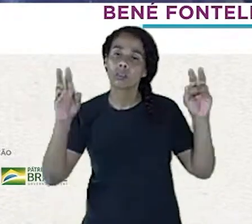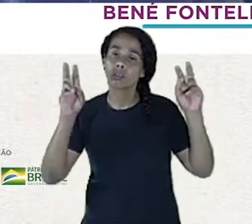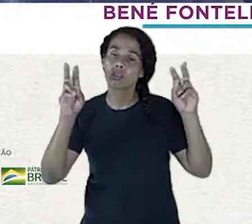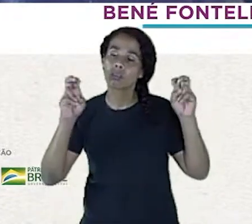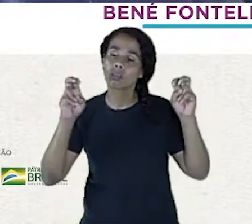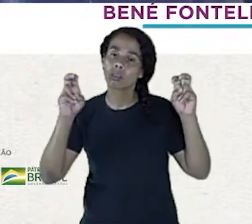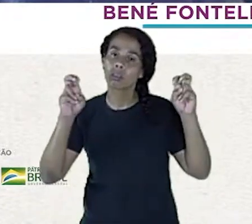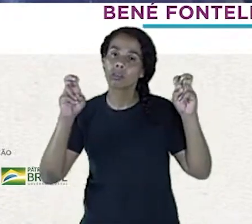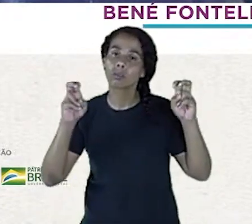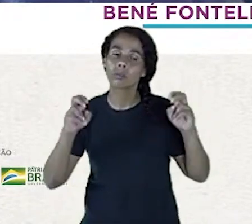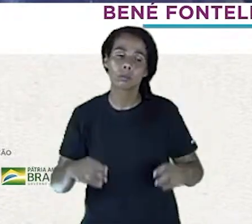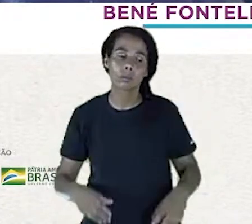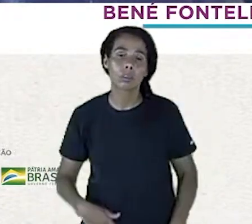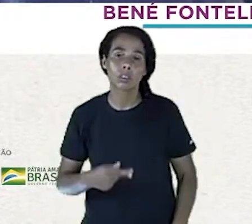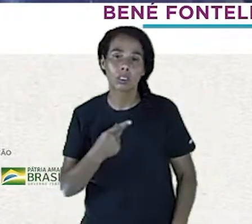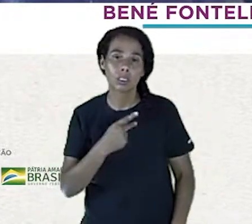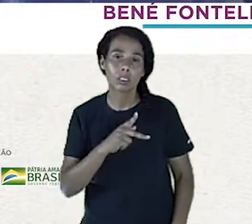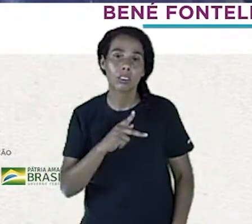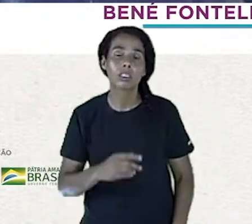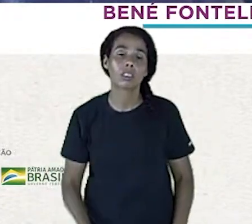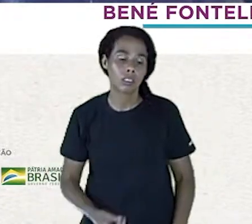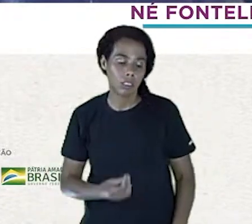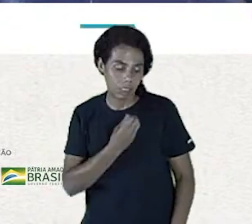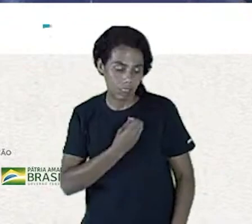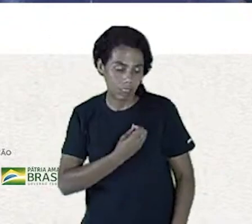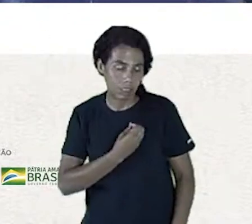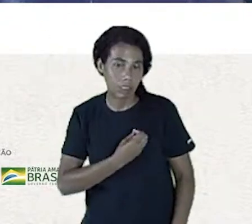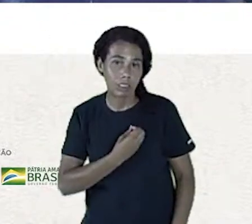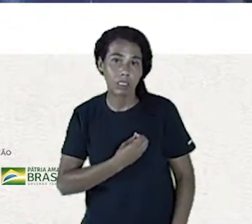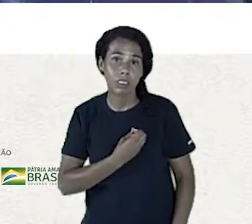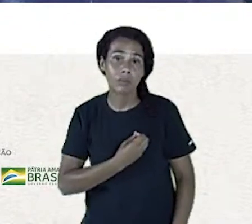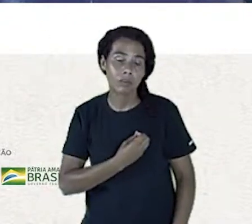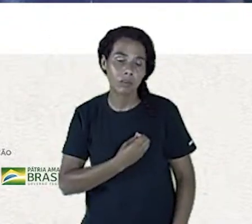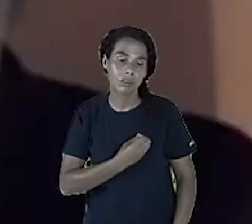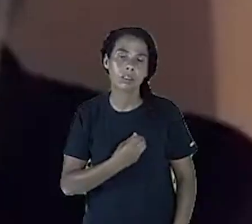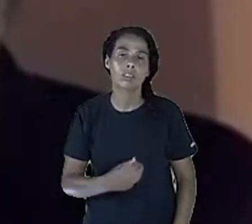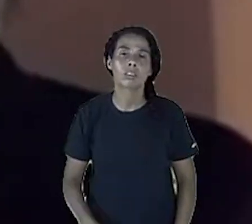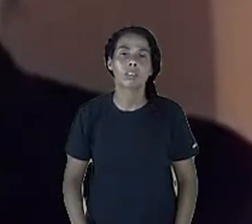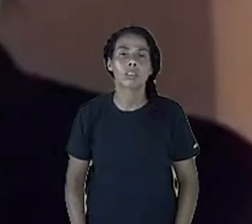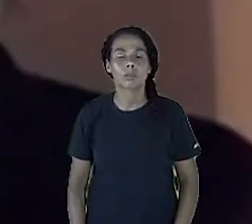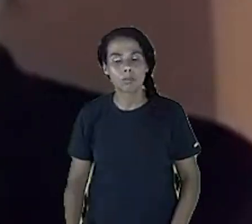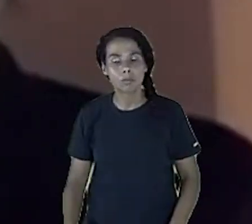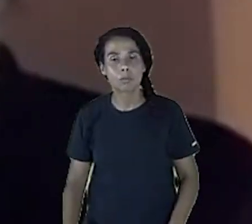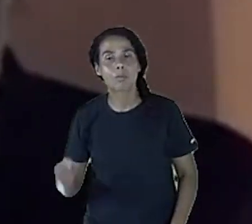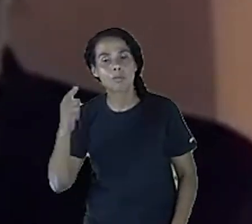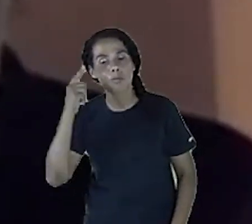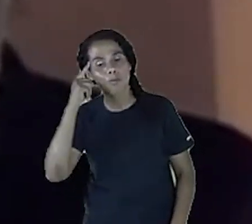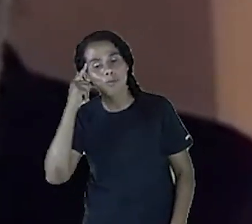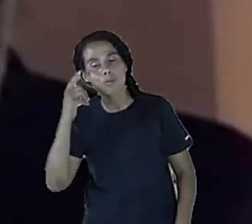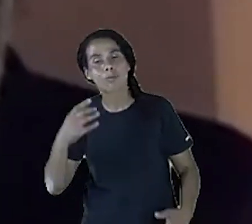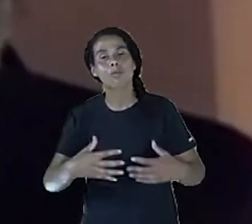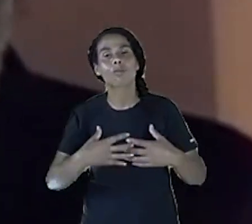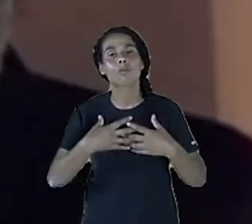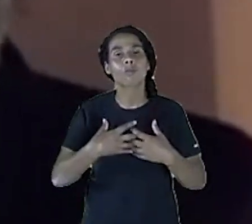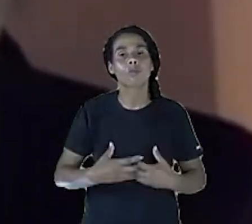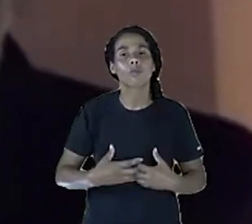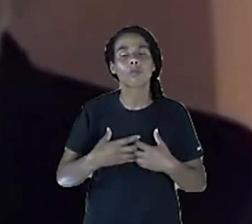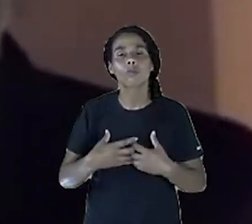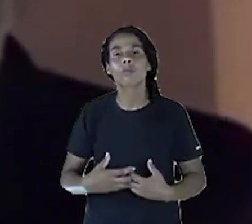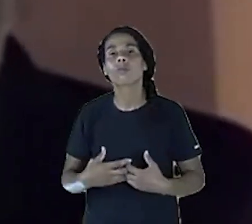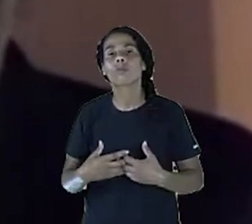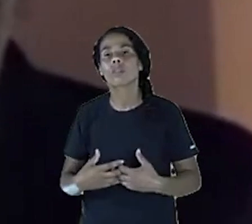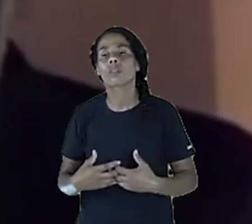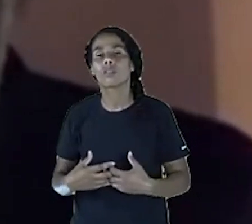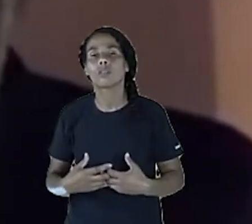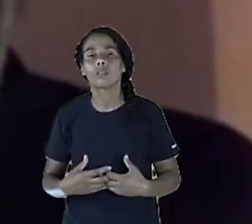a vida, o centro dela e as coisas que estão nas polaridades, as extremidades do fio